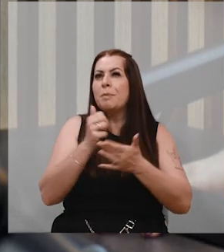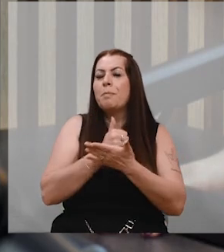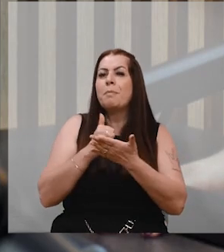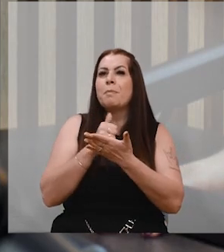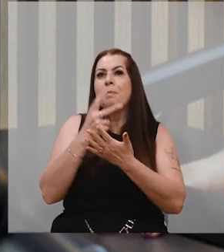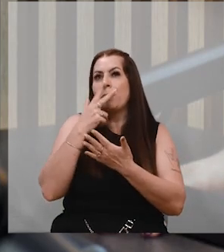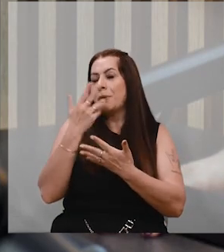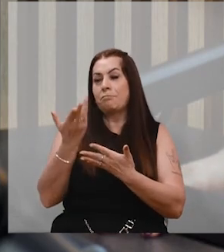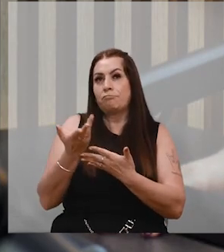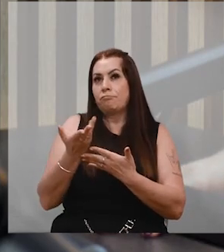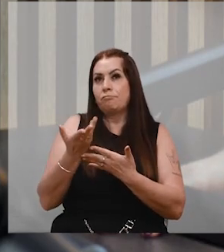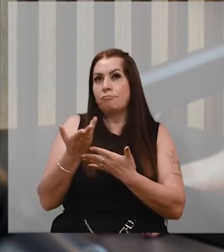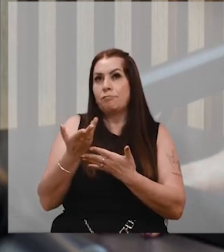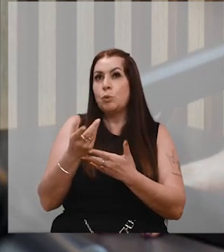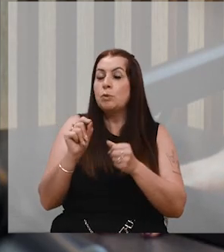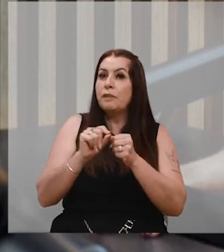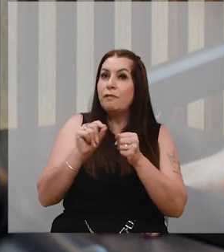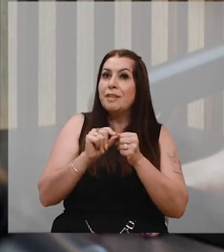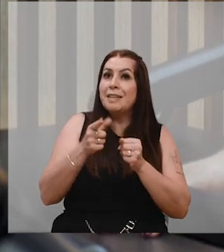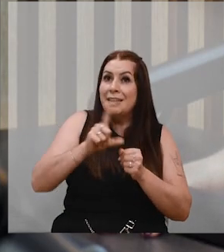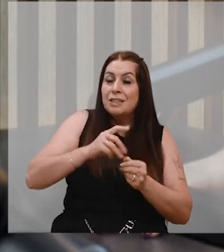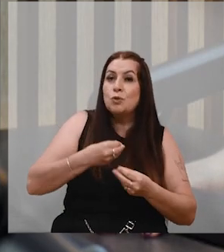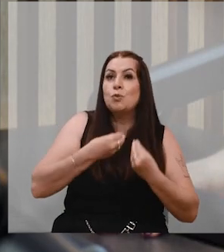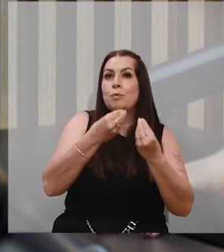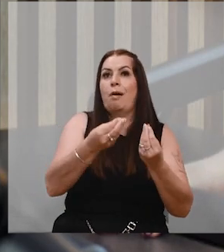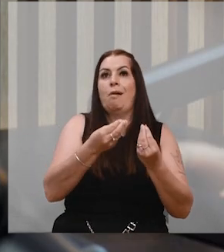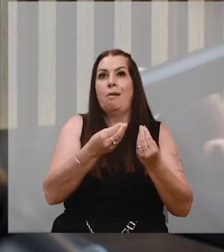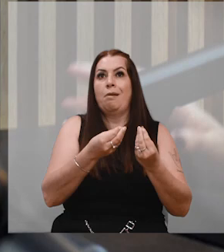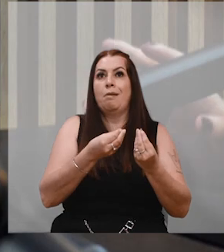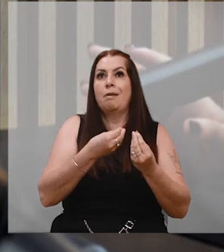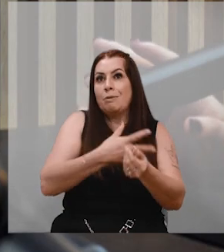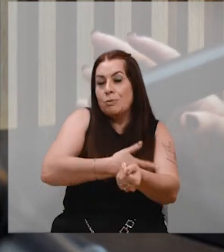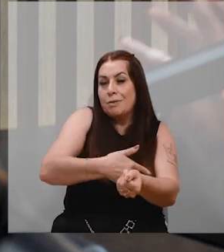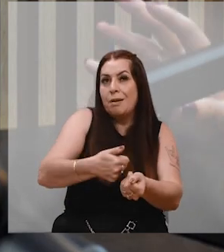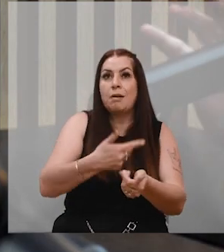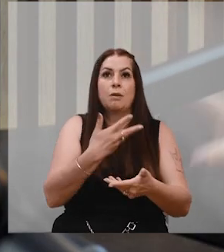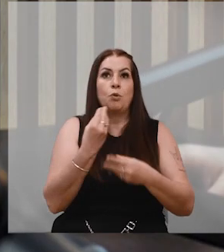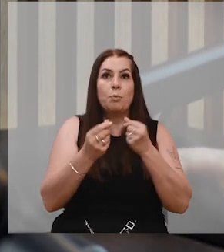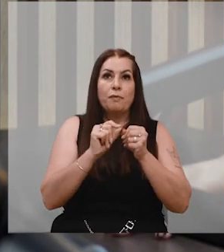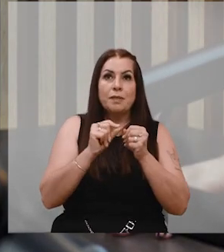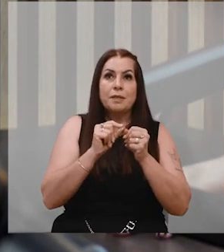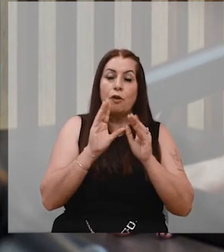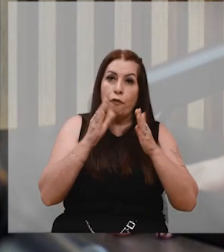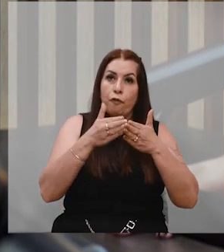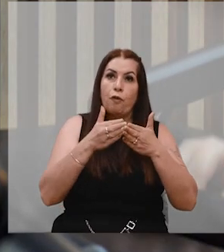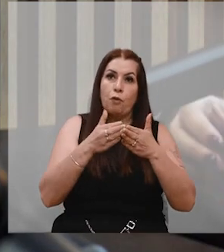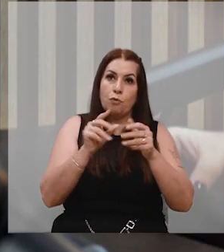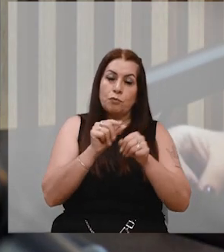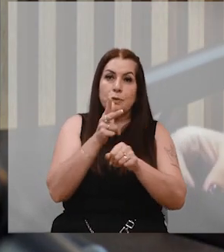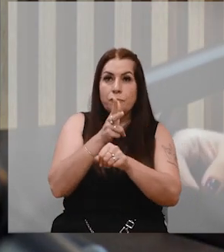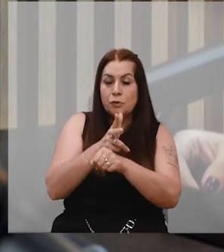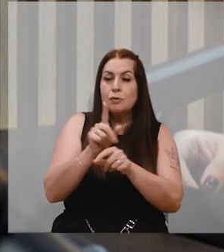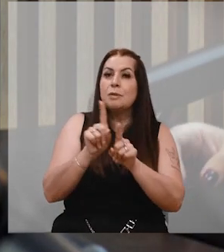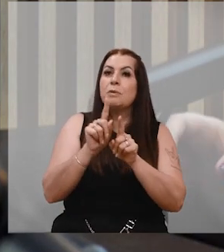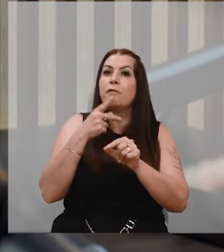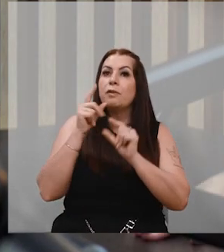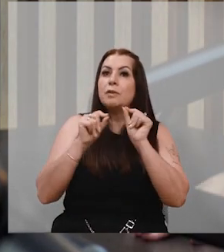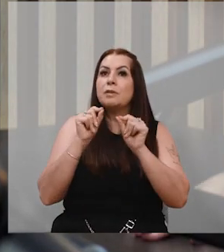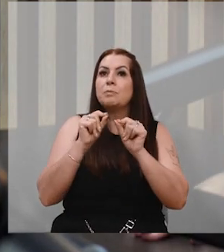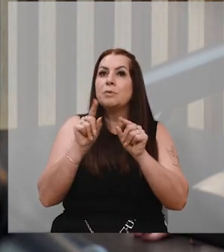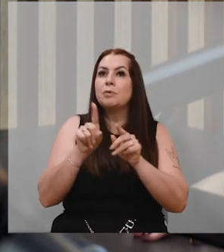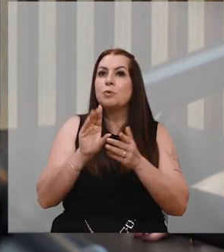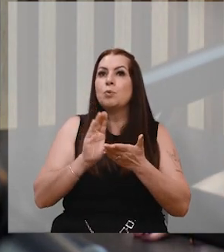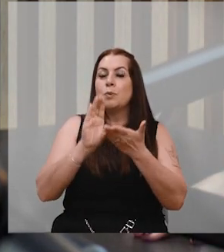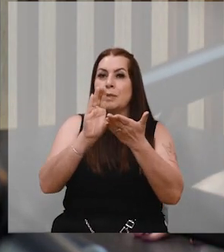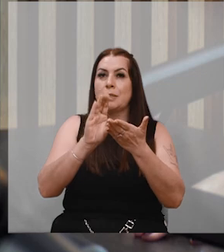informações básicas, como o que tu tem que fazer antes de doar, como ser um doador, Esse foi o foco da nossa produção. A gente também falou dos conselhos